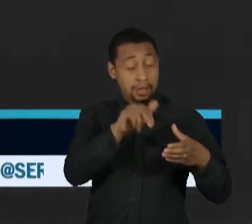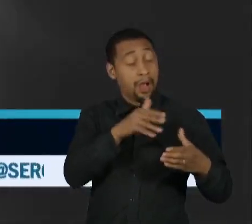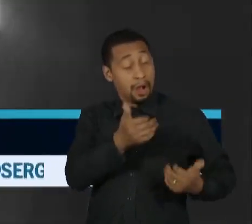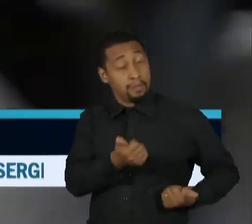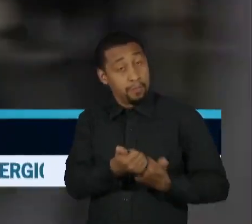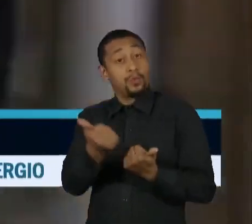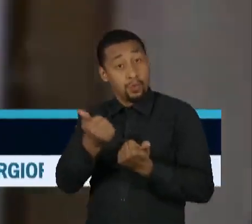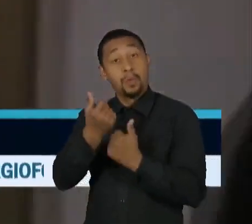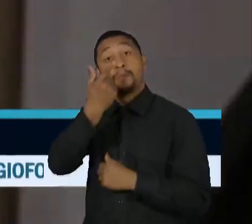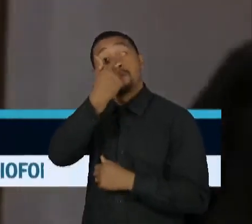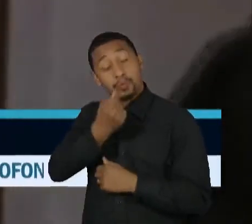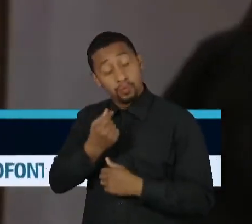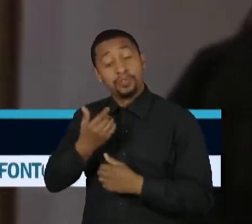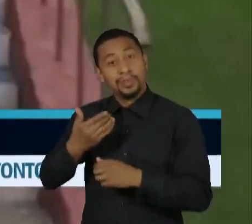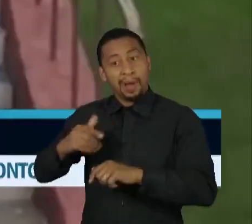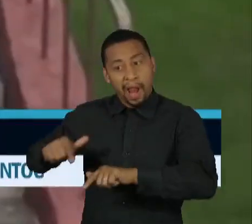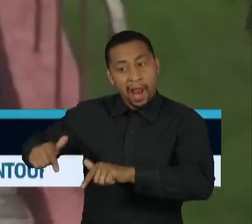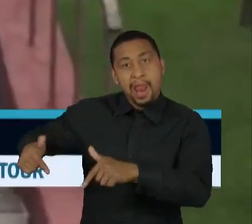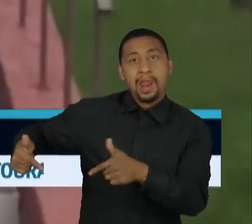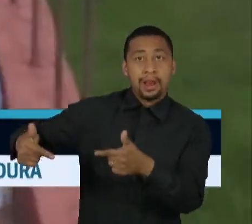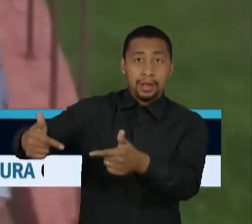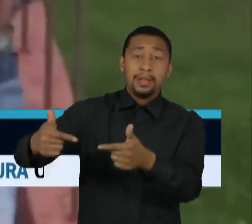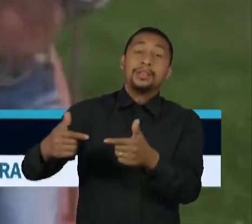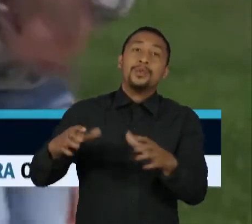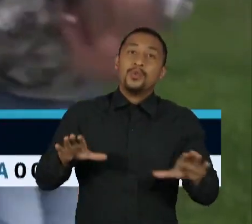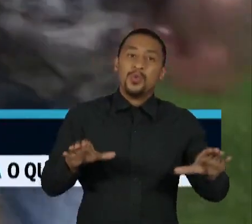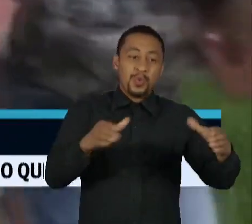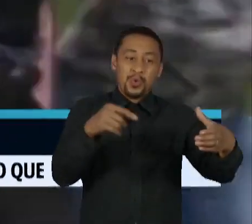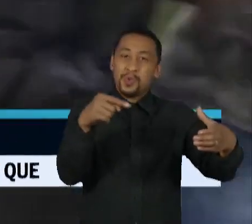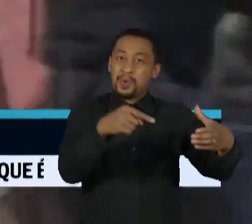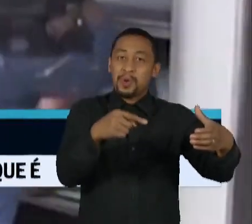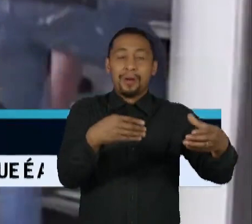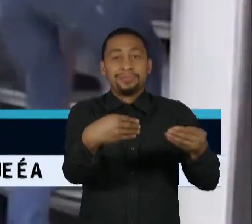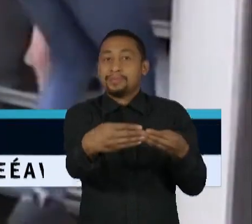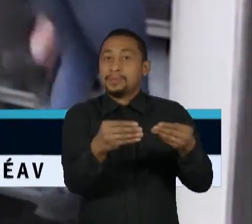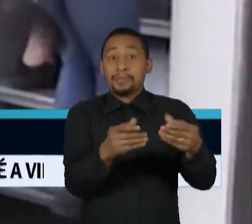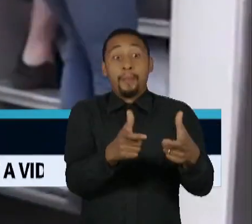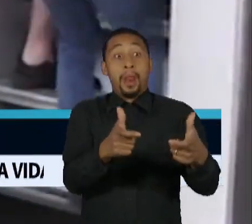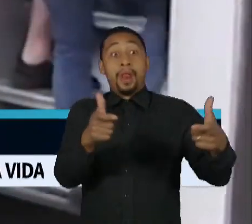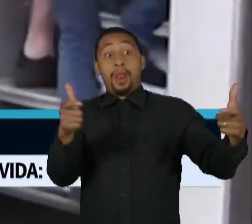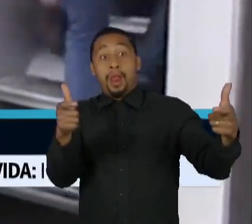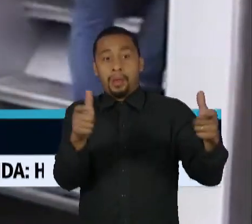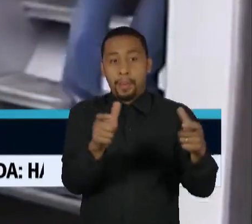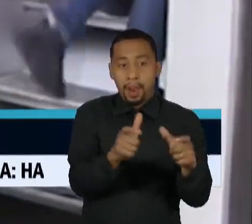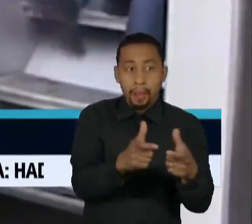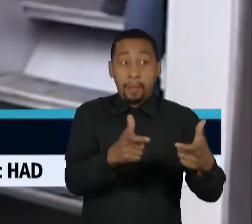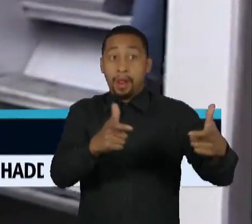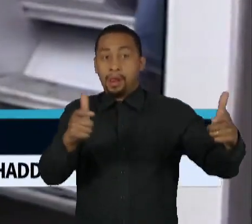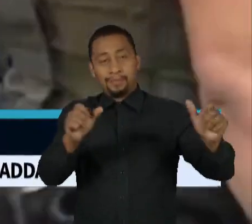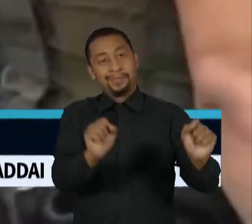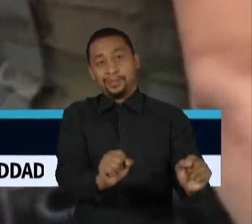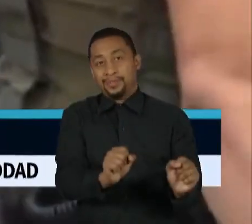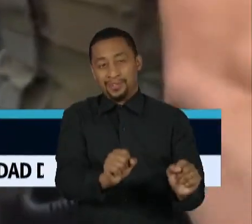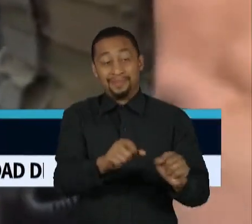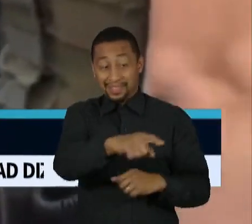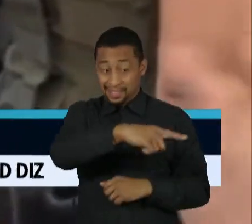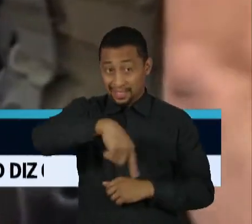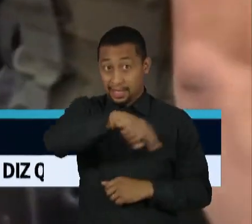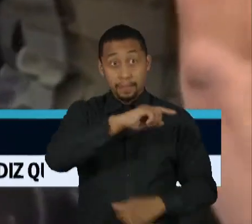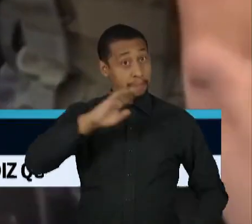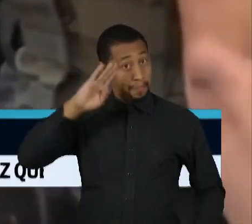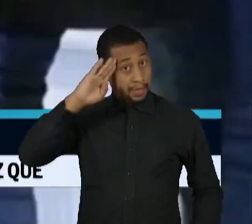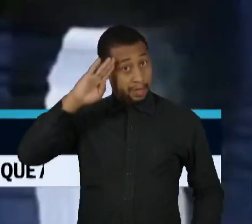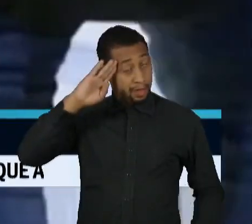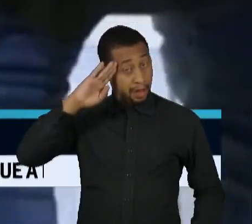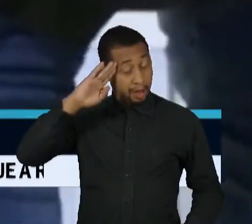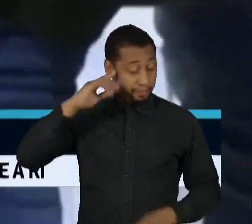que durou meses, né, e ele tem um número que é flexível. Então, o Wagner não usa necessariamente militares de carreira, pode